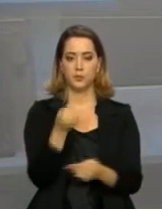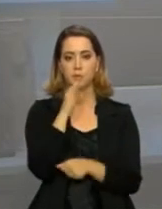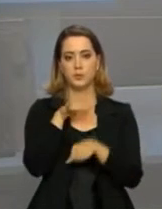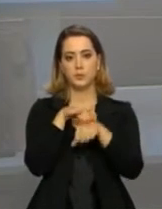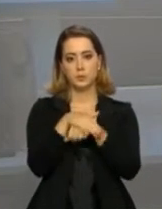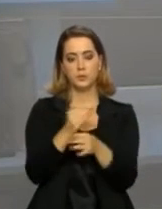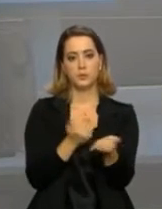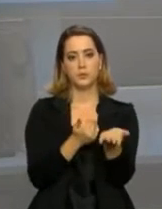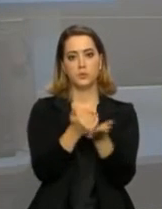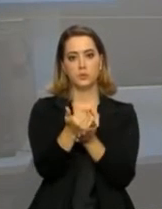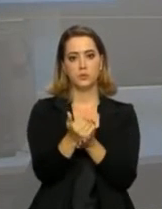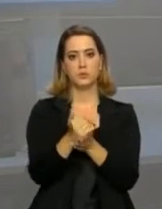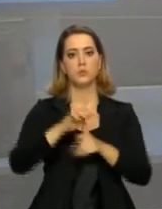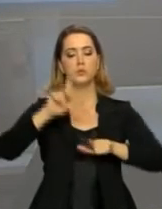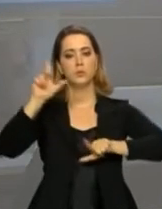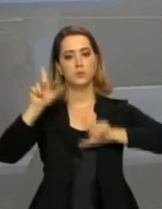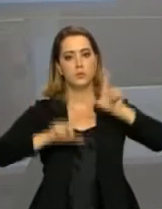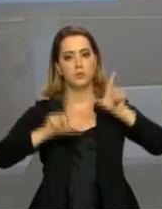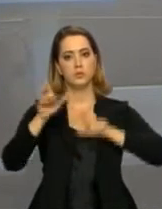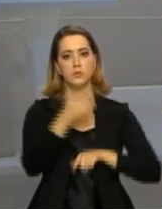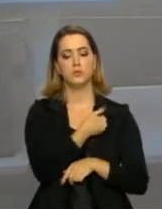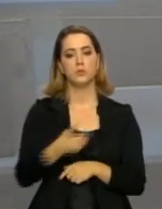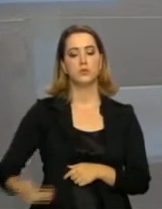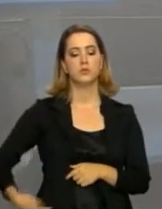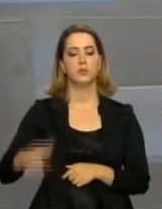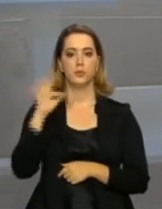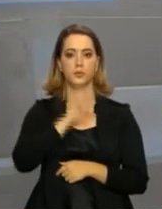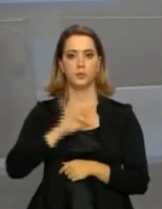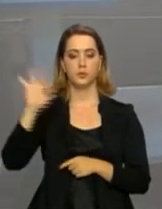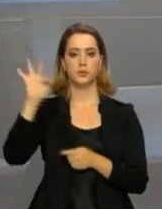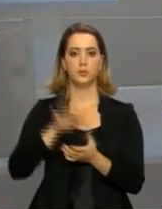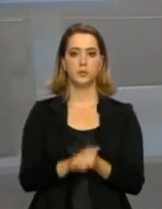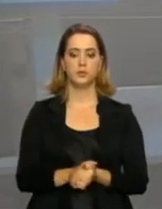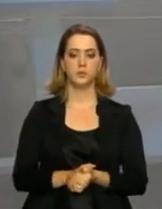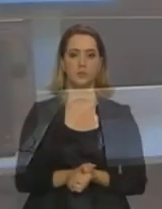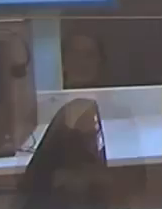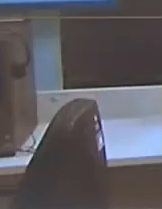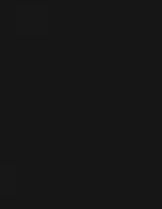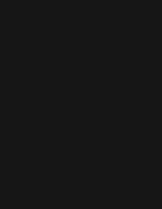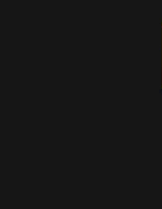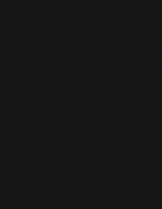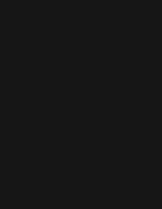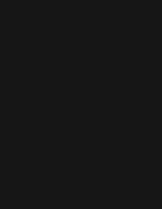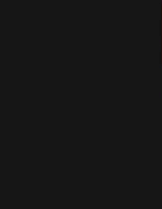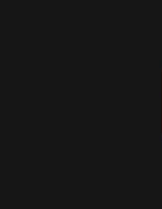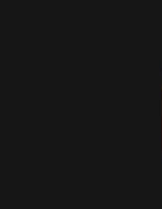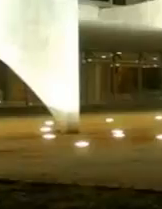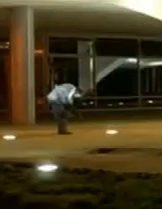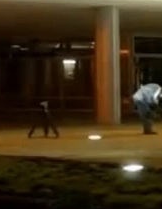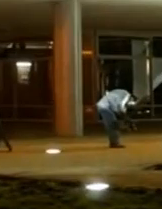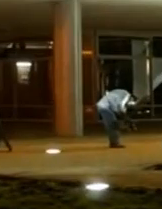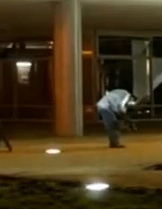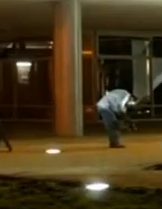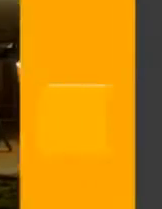Uma boa noite para você e continue com a gente. NBR, a TV do Governo Federal.